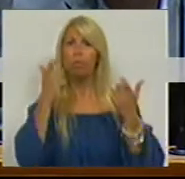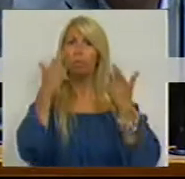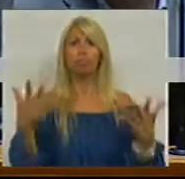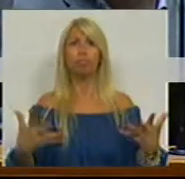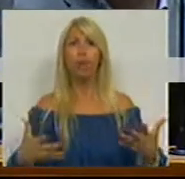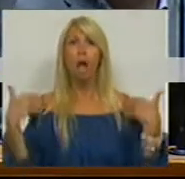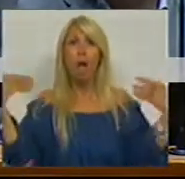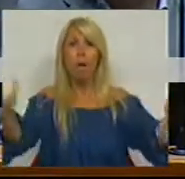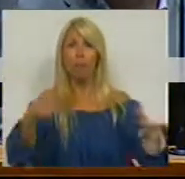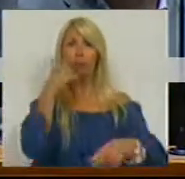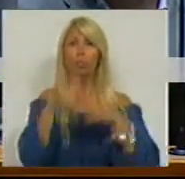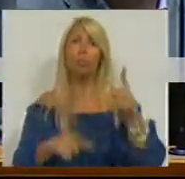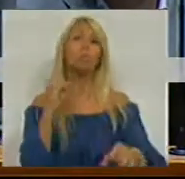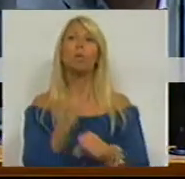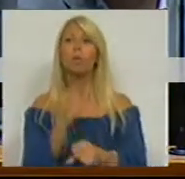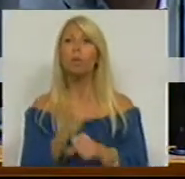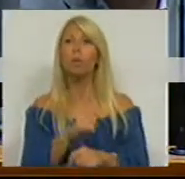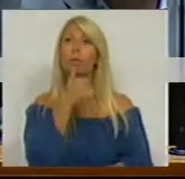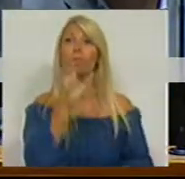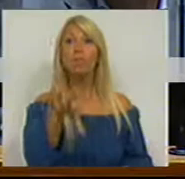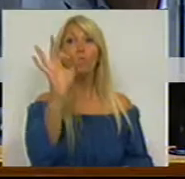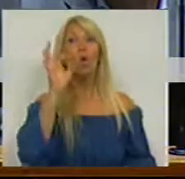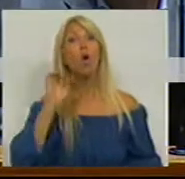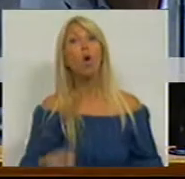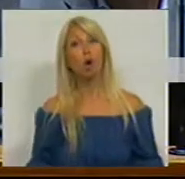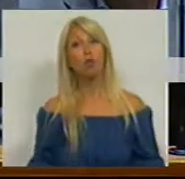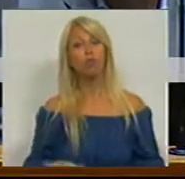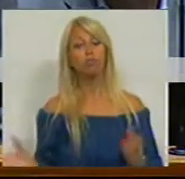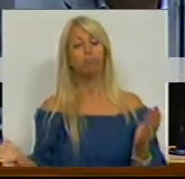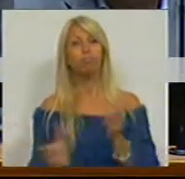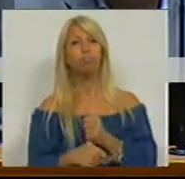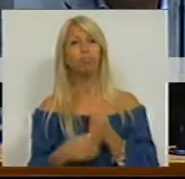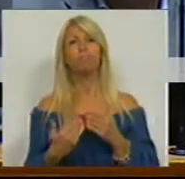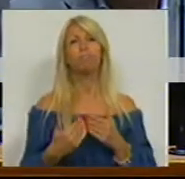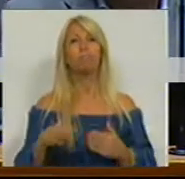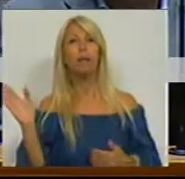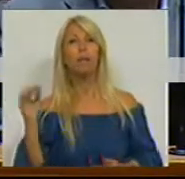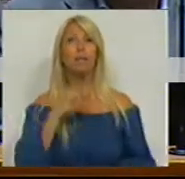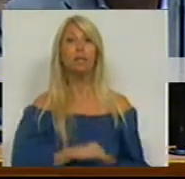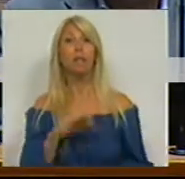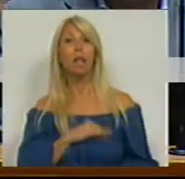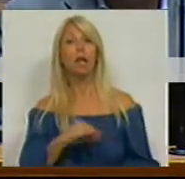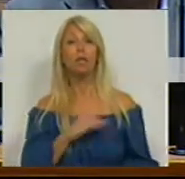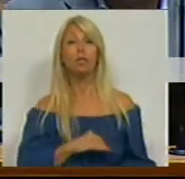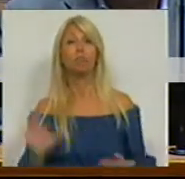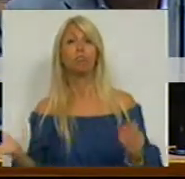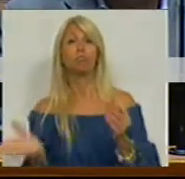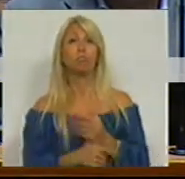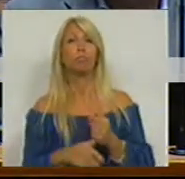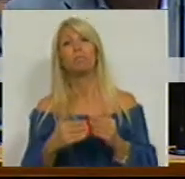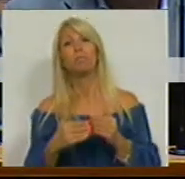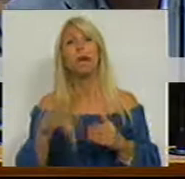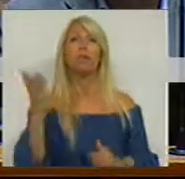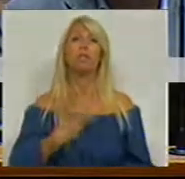os trabalhadores e que optou por cada vez roubar mais salários, roubar